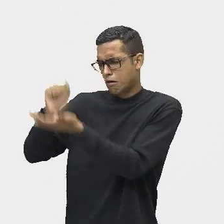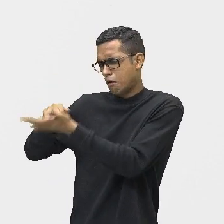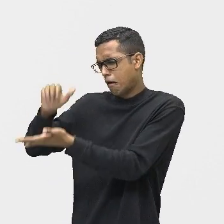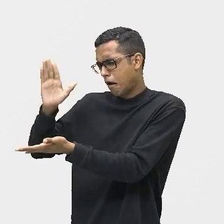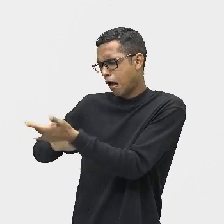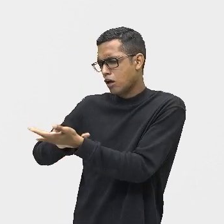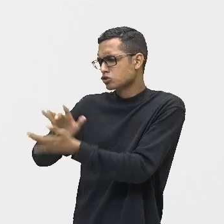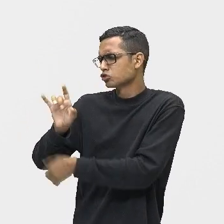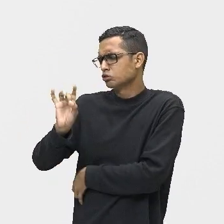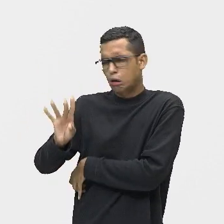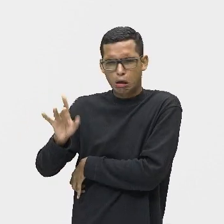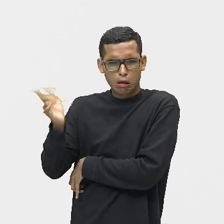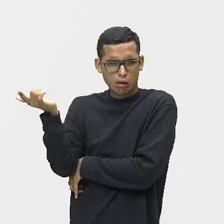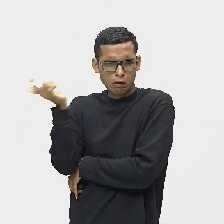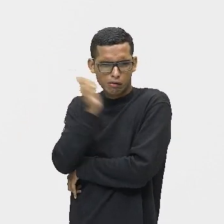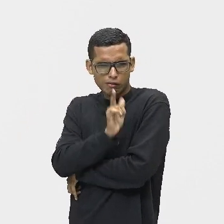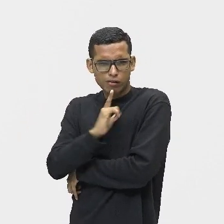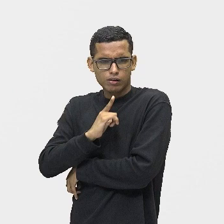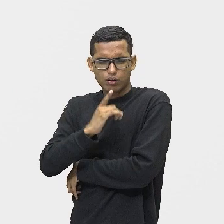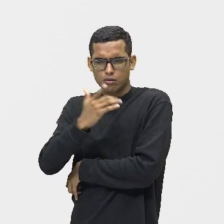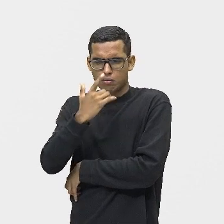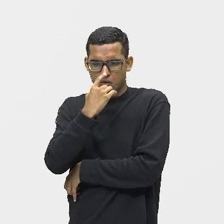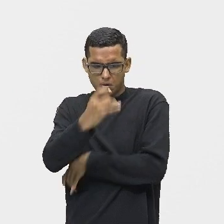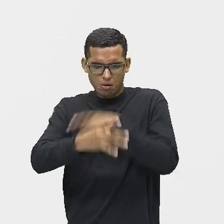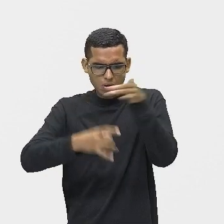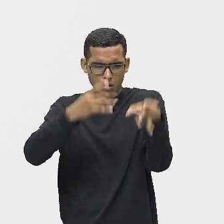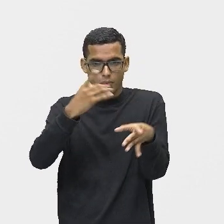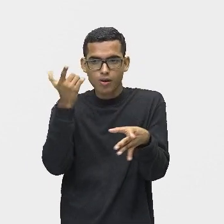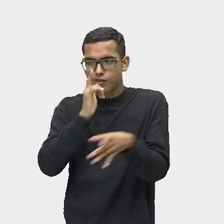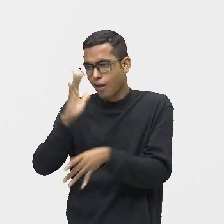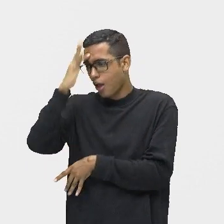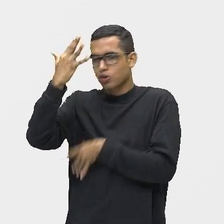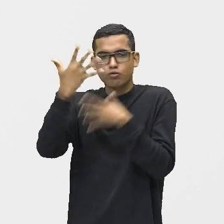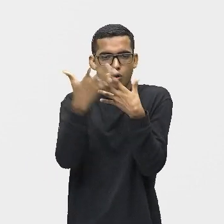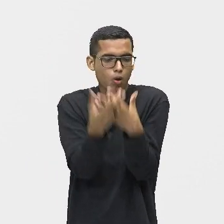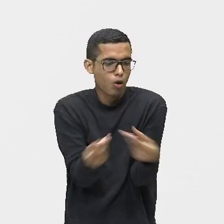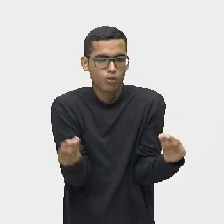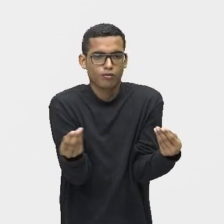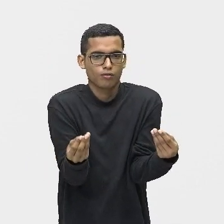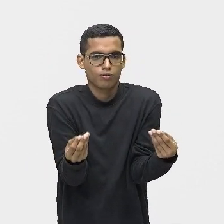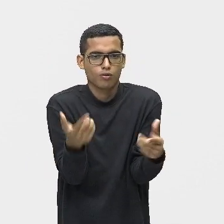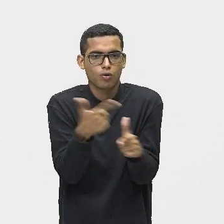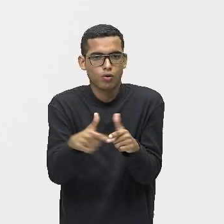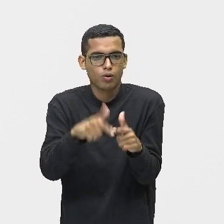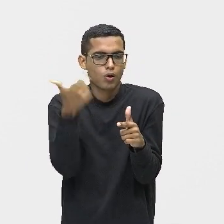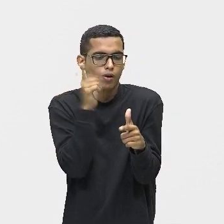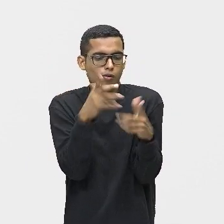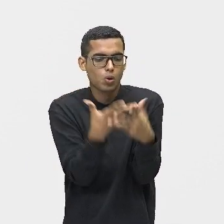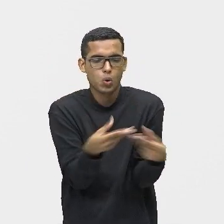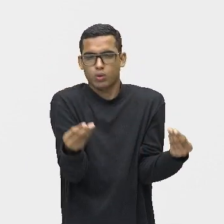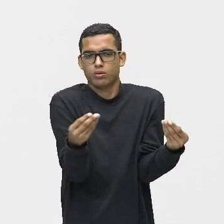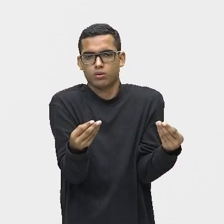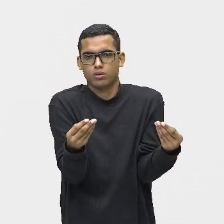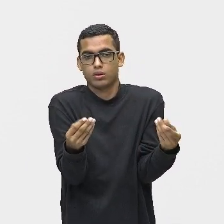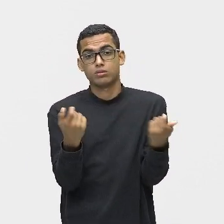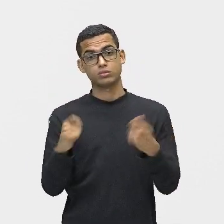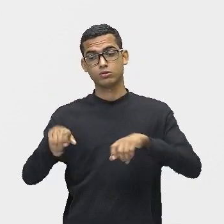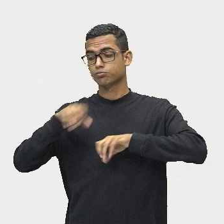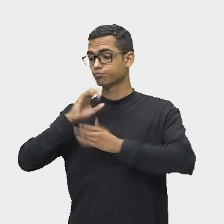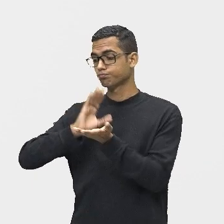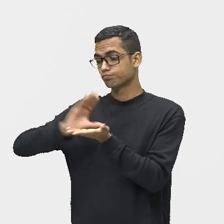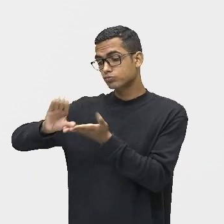solução para o problema de poluição no rio. Devemos investir em educação das pessoas. Aí seria um ponto de